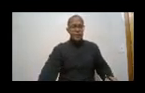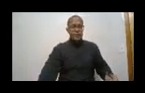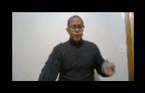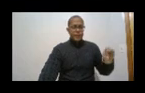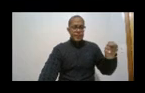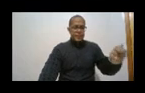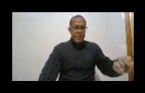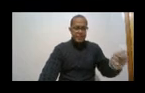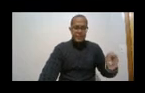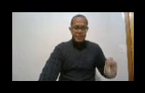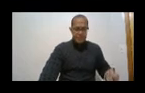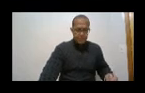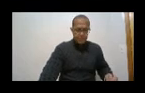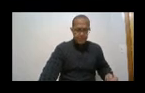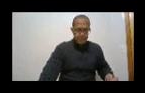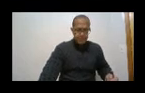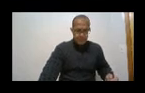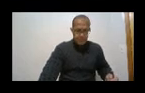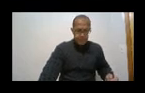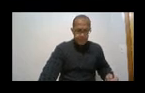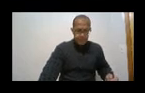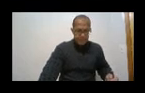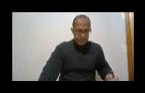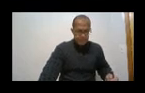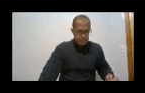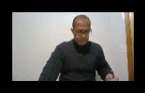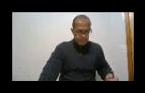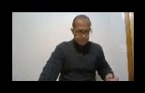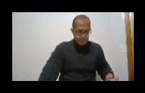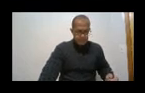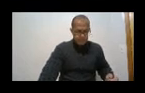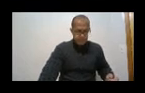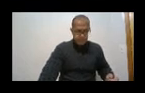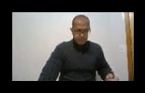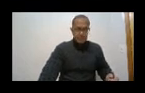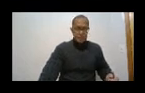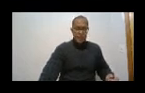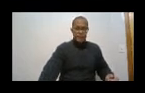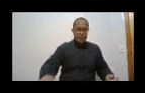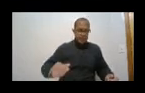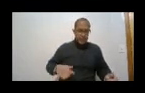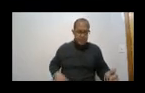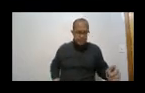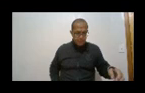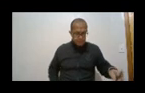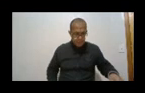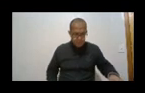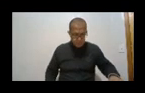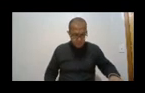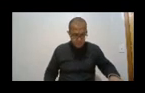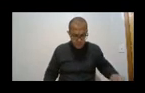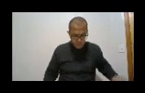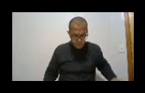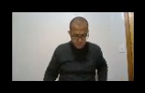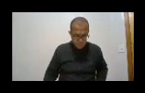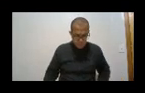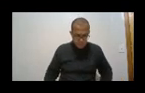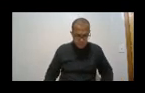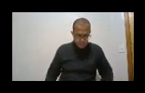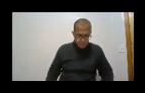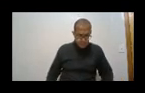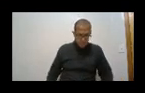metabolismo, atuando de forma decisiva na eliminação das drogas, tá? Aqui eu gostaria só que os